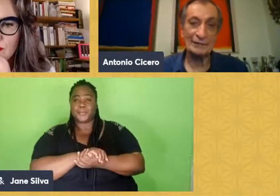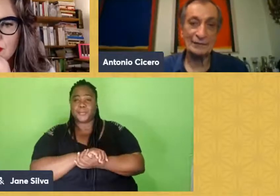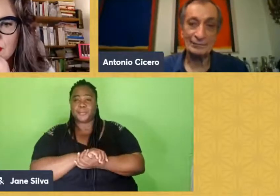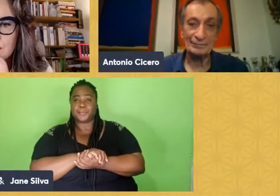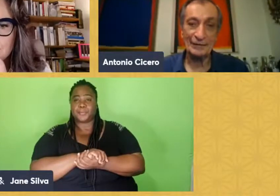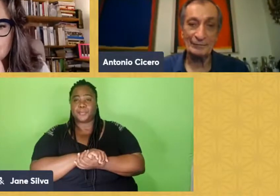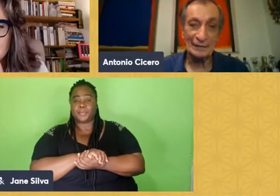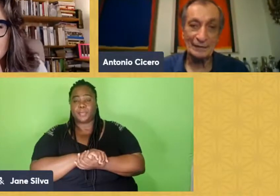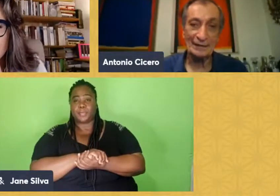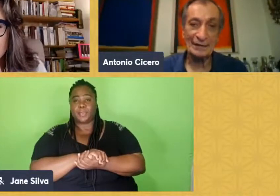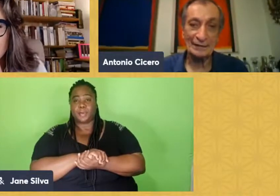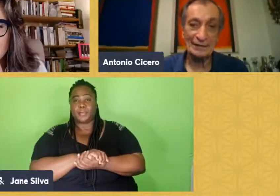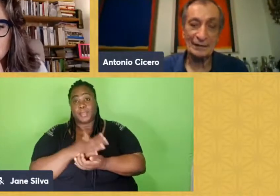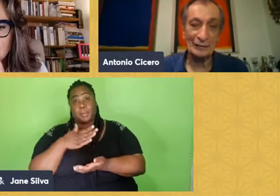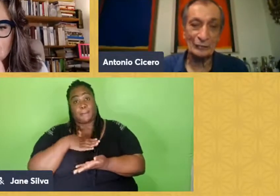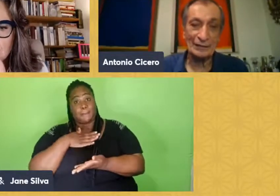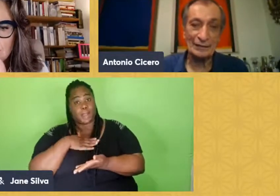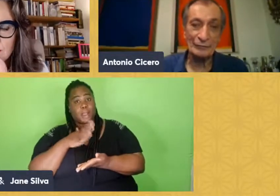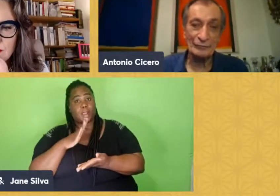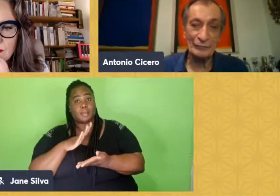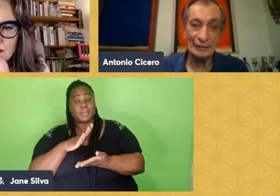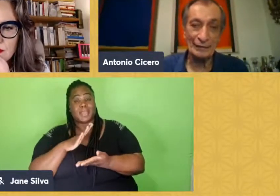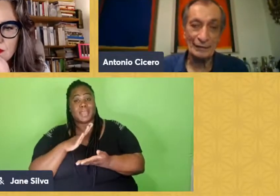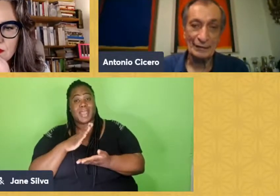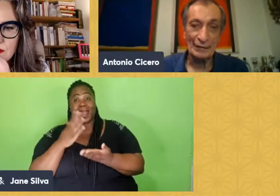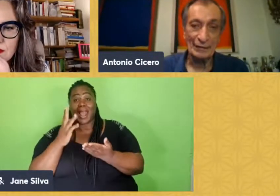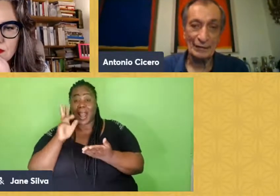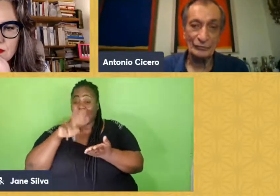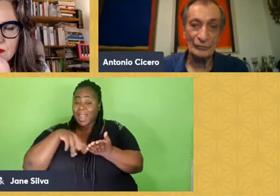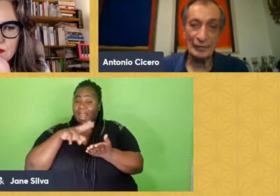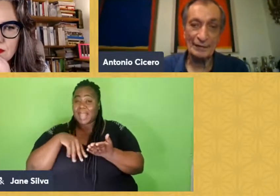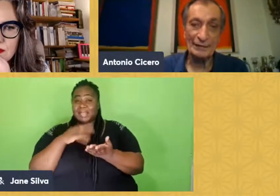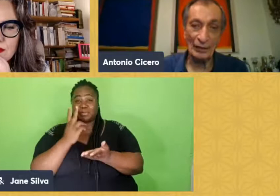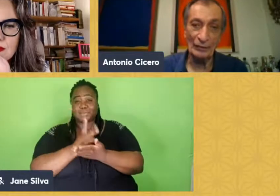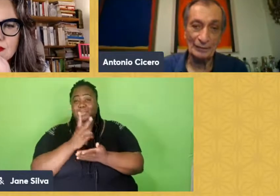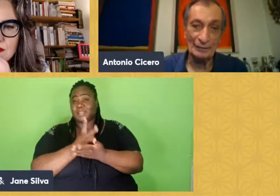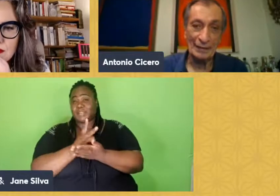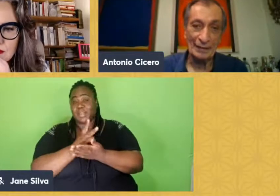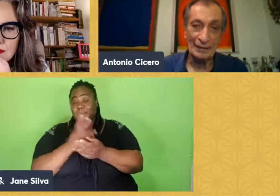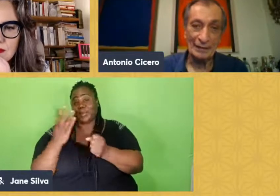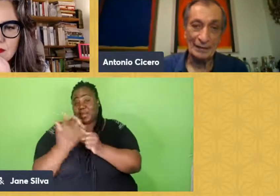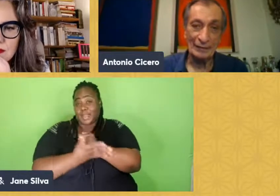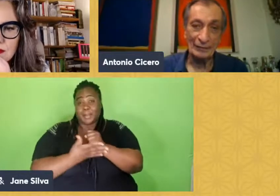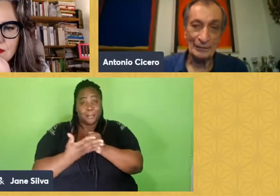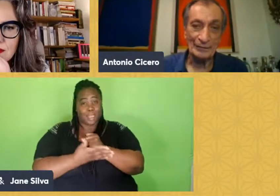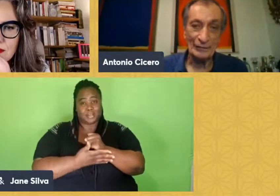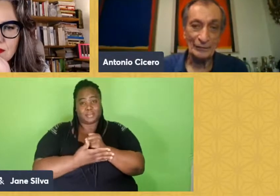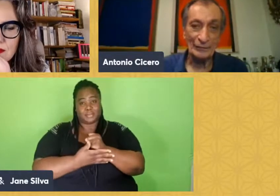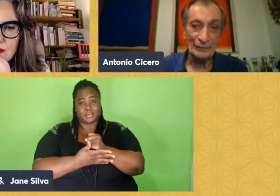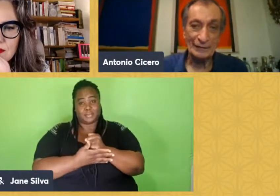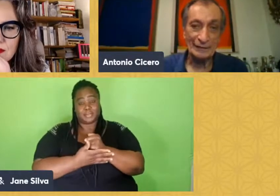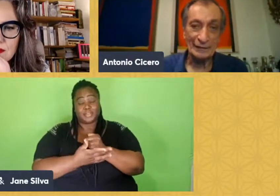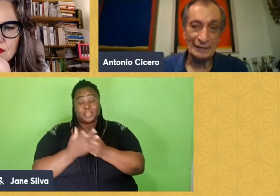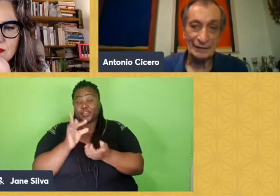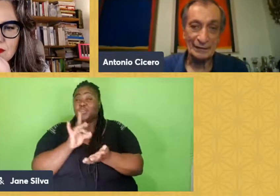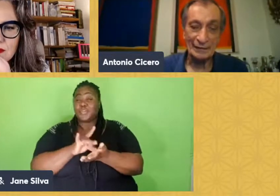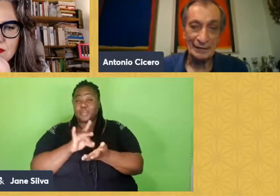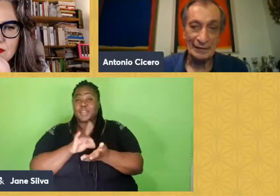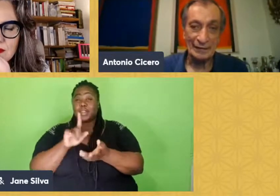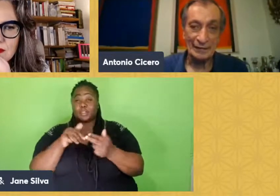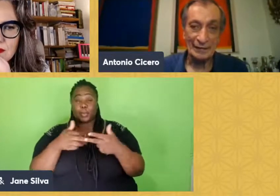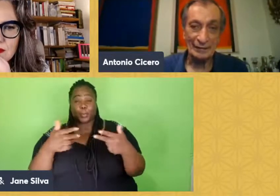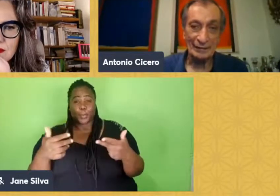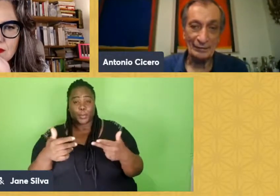Eu acho que, para mim, a literatura sempre foi fundamental. Realmente é uma coisa...